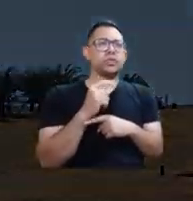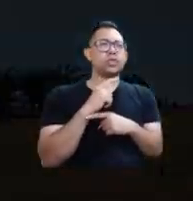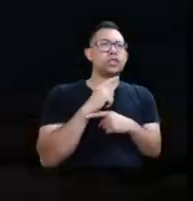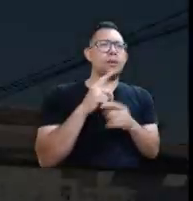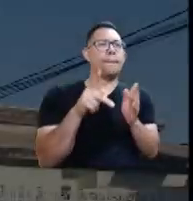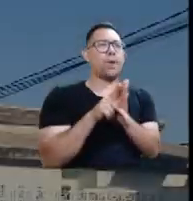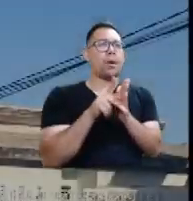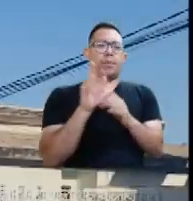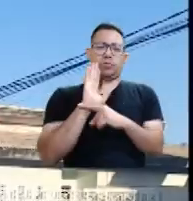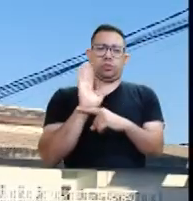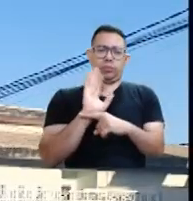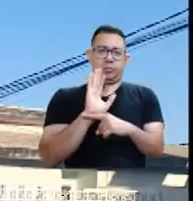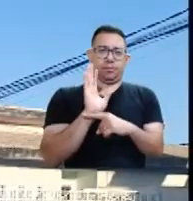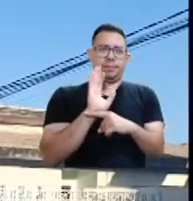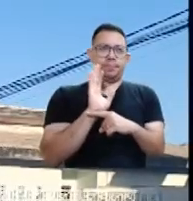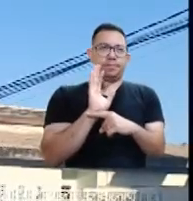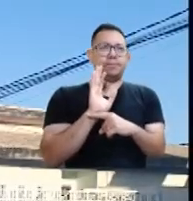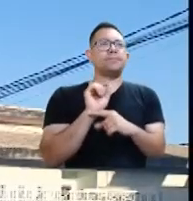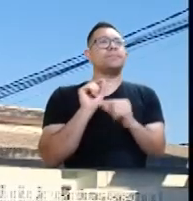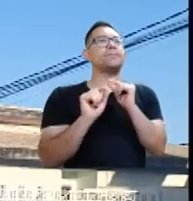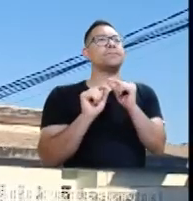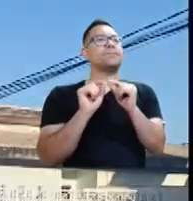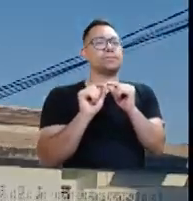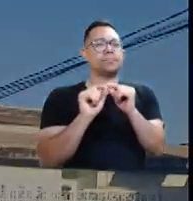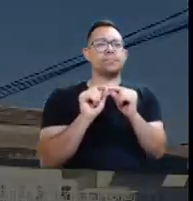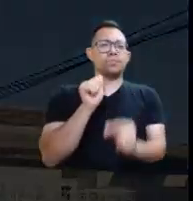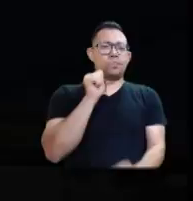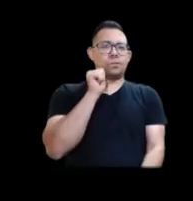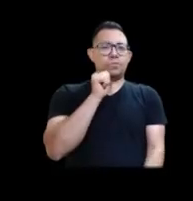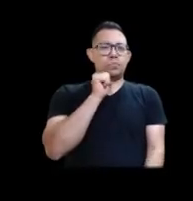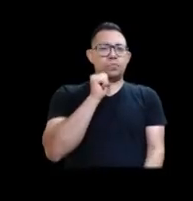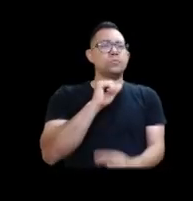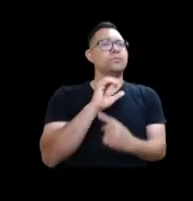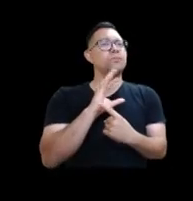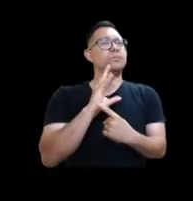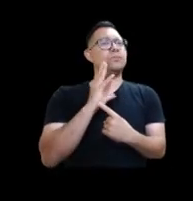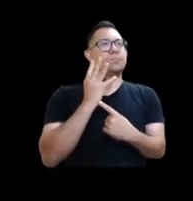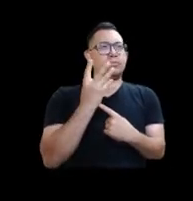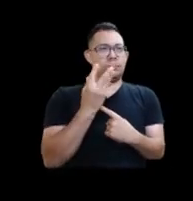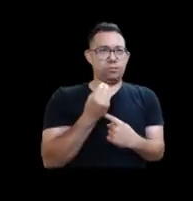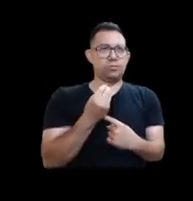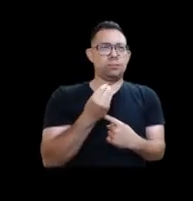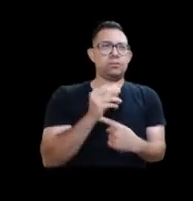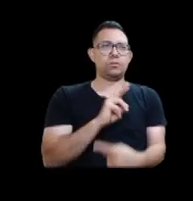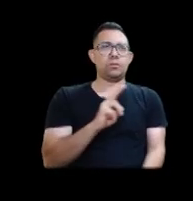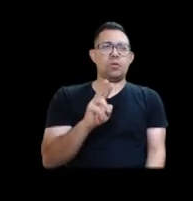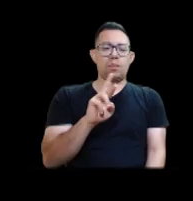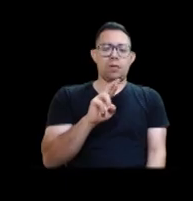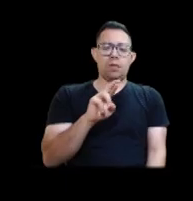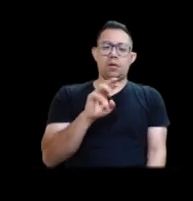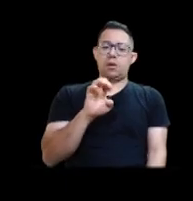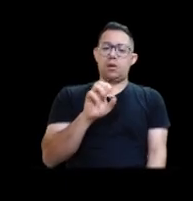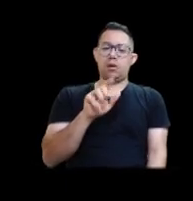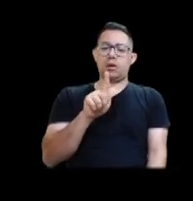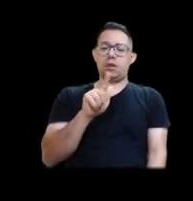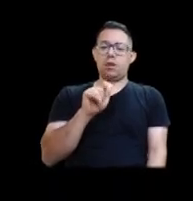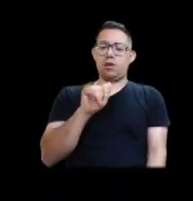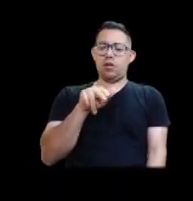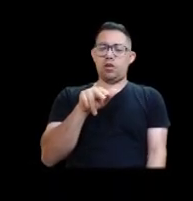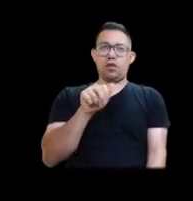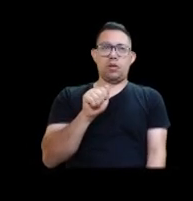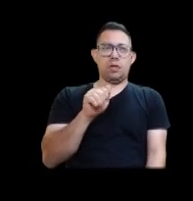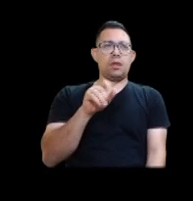cinema. Sua proprietária era a artista plástica Regina de Franca, que com a ajuda de seu